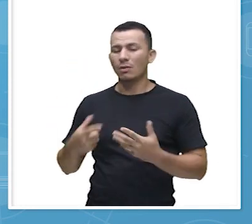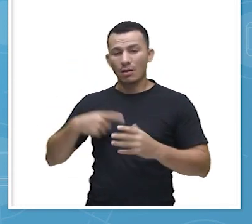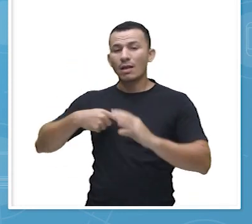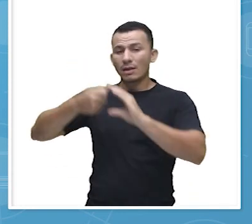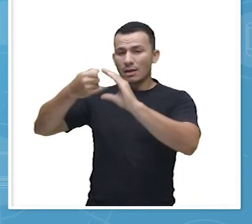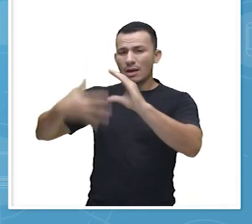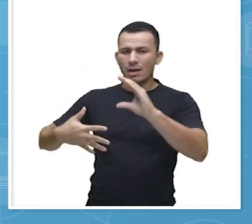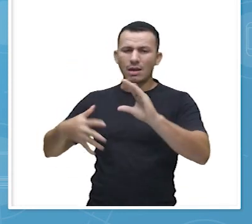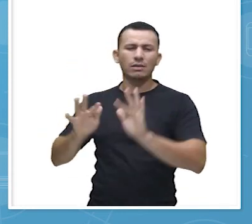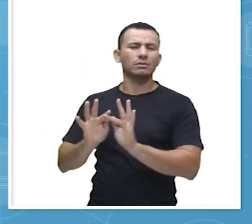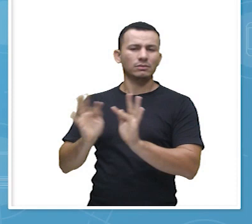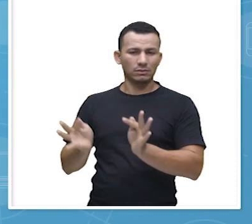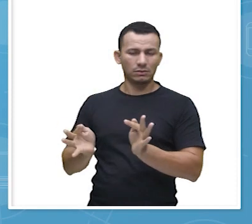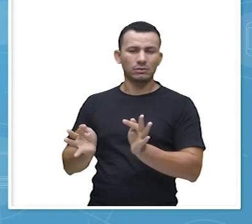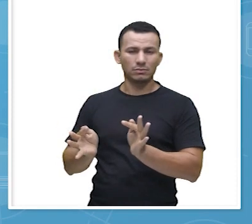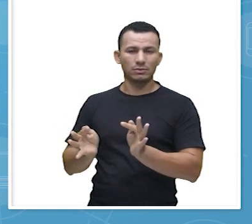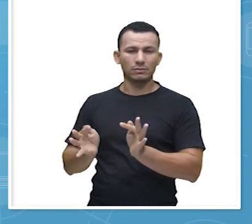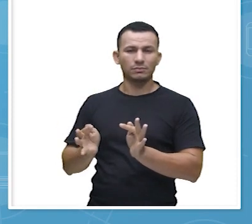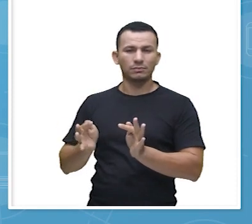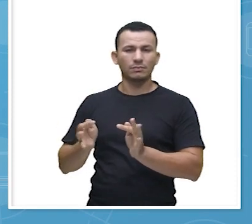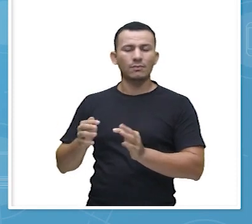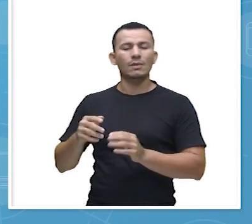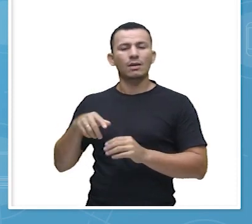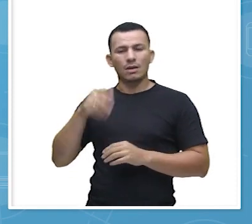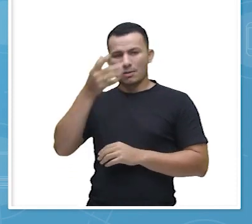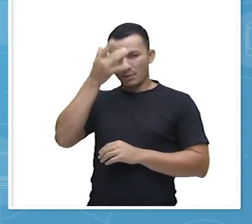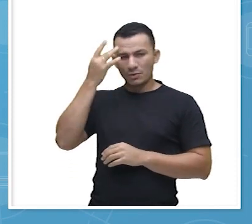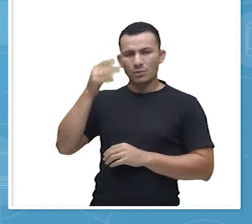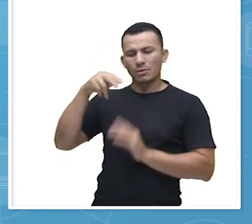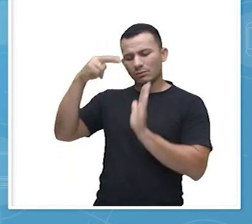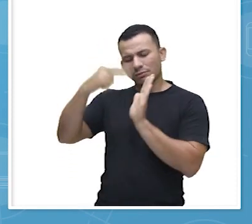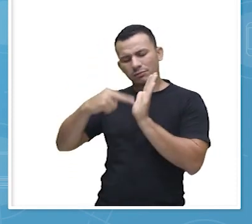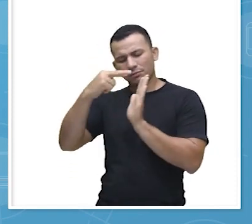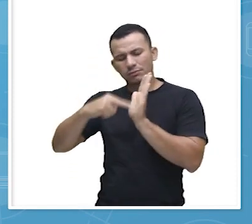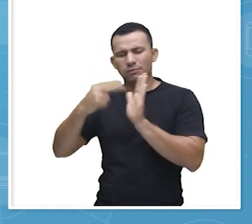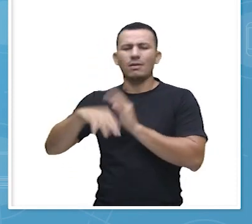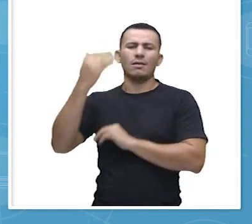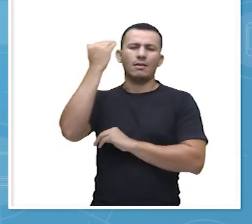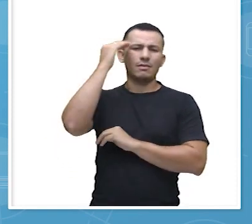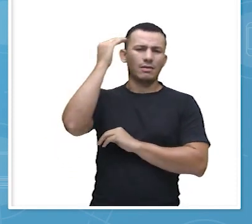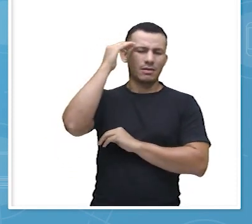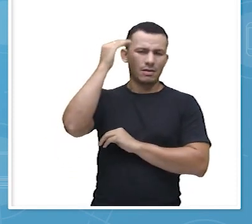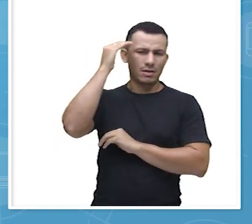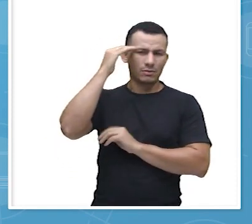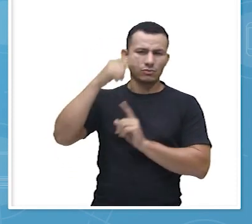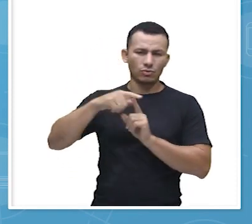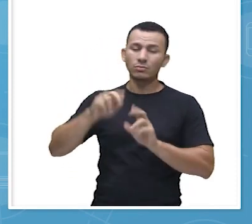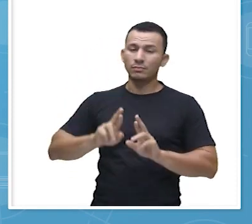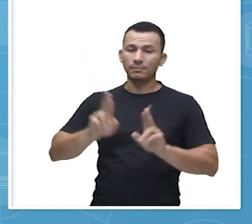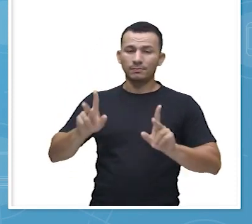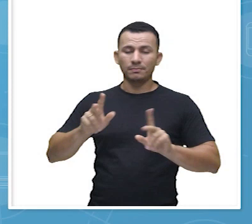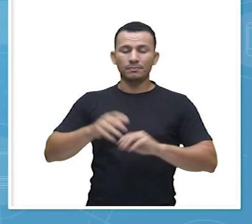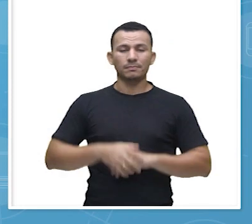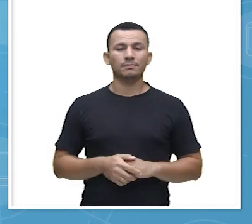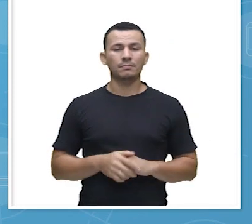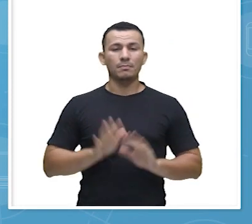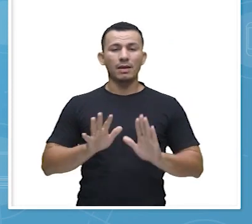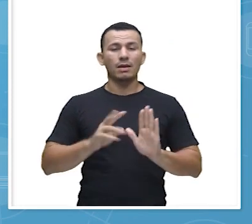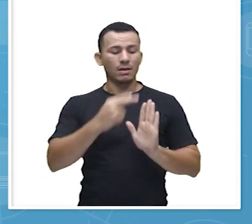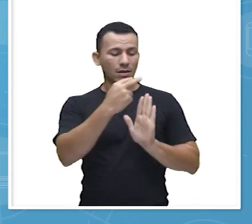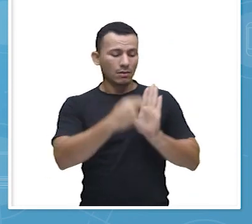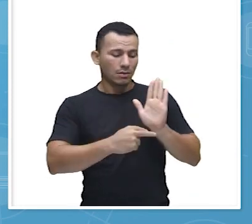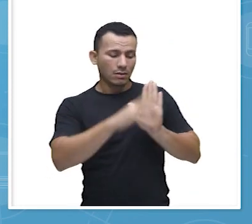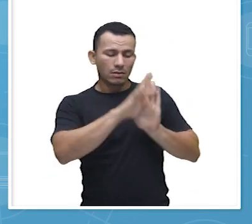características básicas, reconhecidas pelo leitor com base em suas formas. Podemos considerar o trecho que a gente acabou de analisar